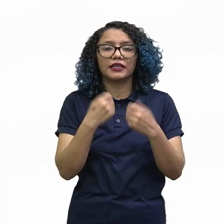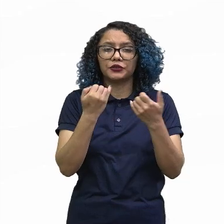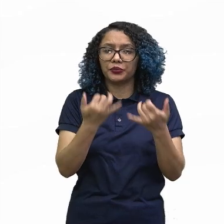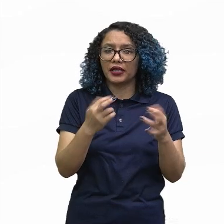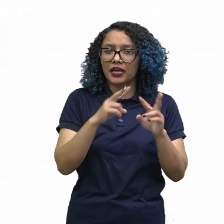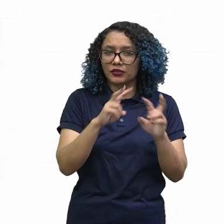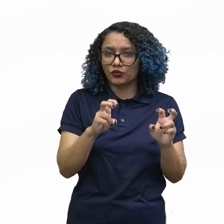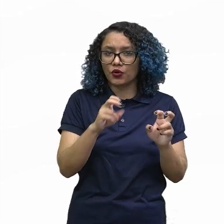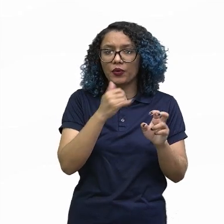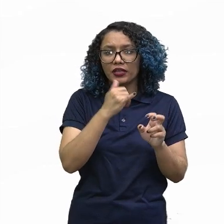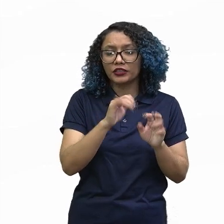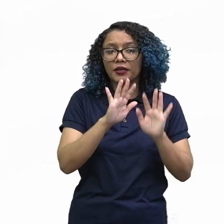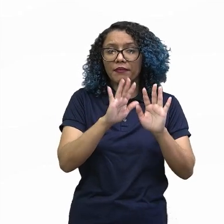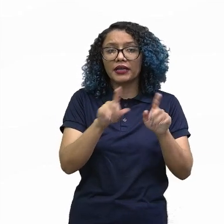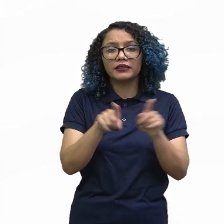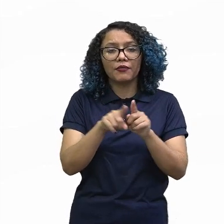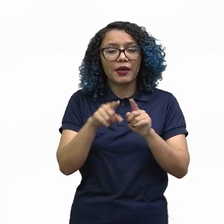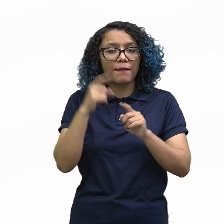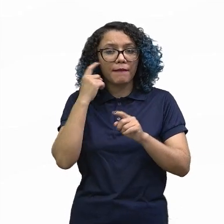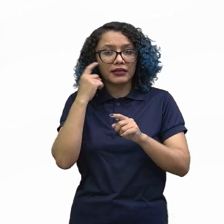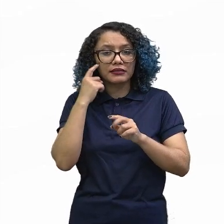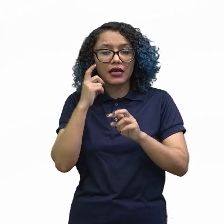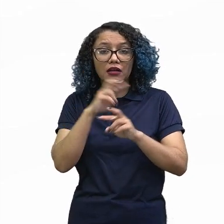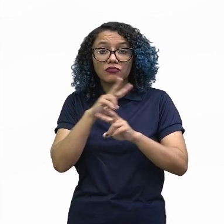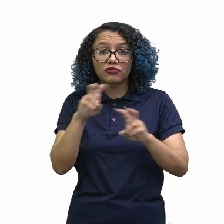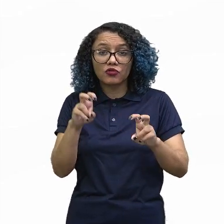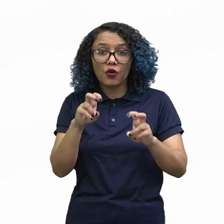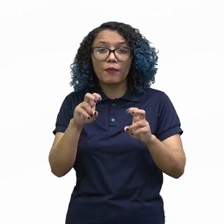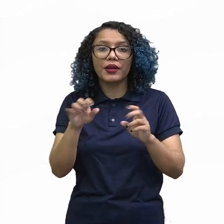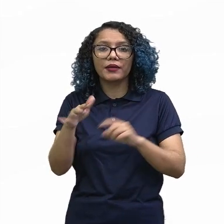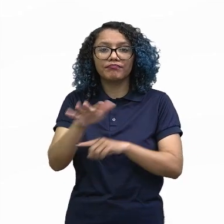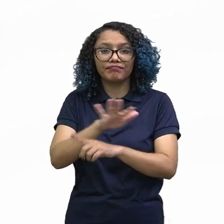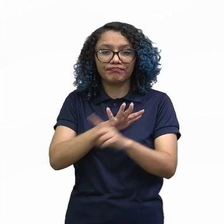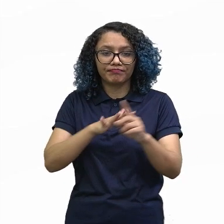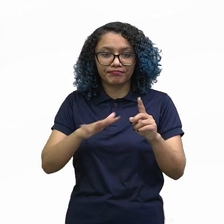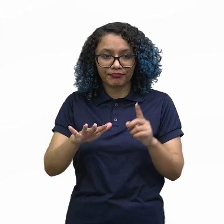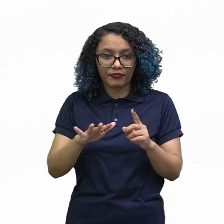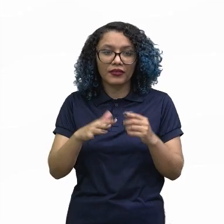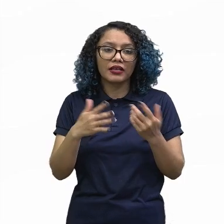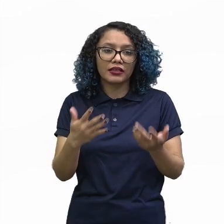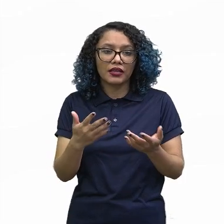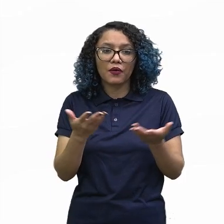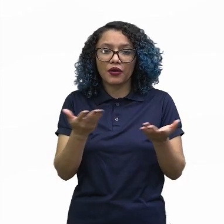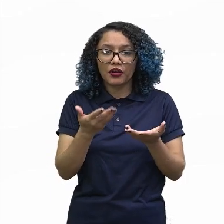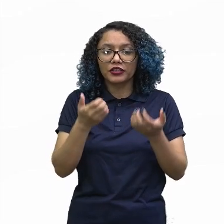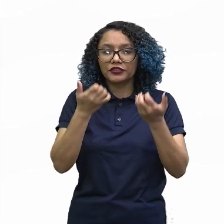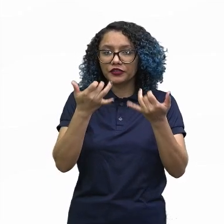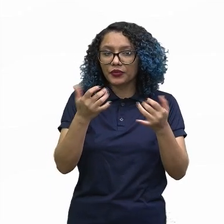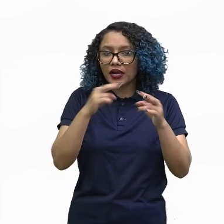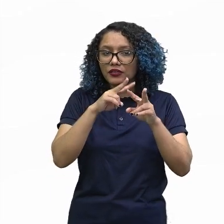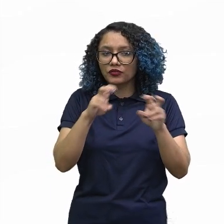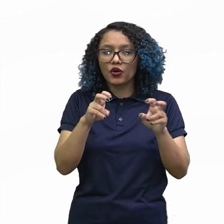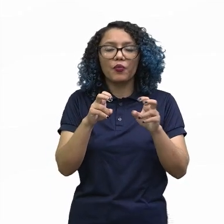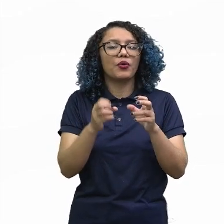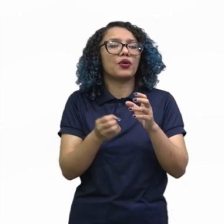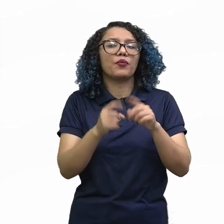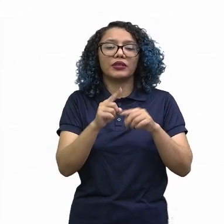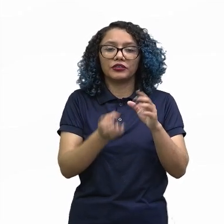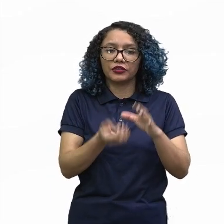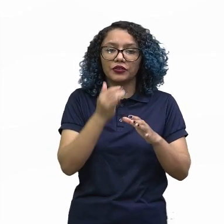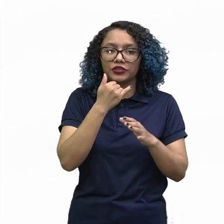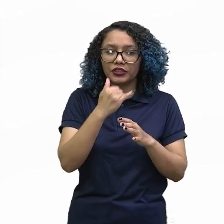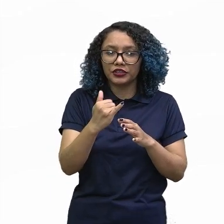meio ambiente. Gerador de energia sustentável e seus benefícios. Gerador de